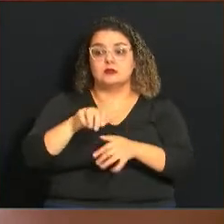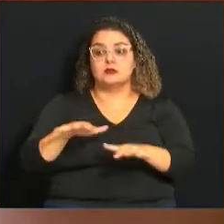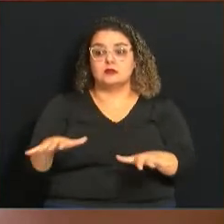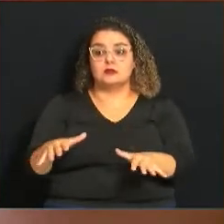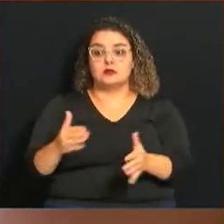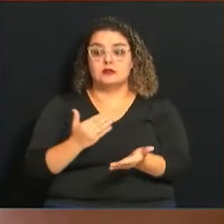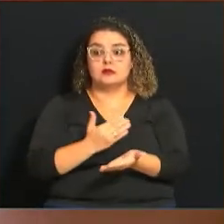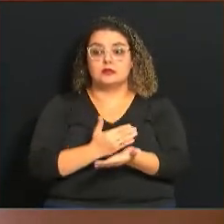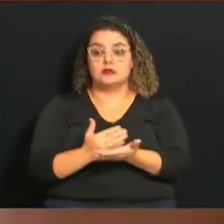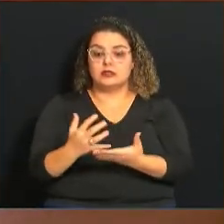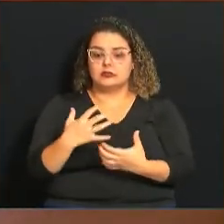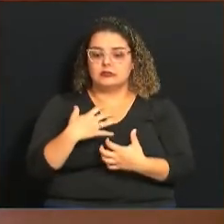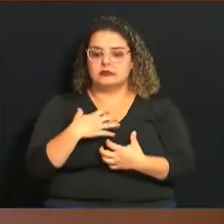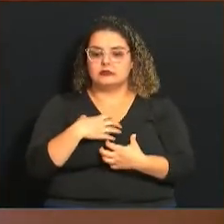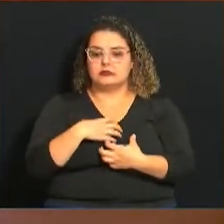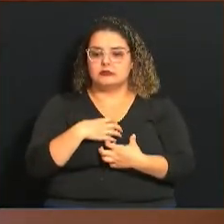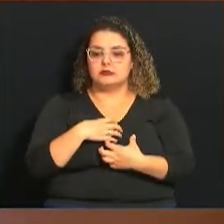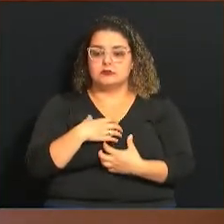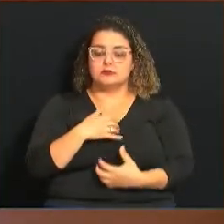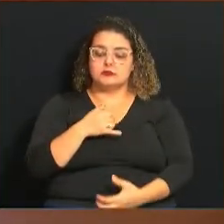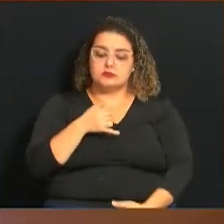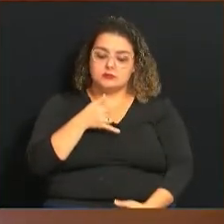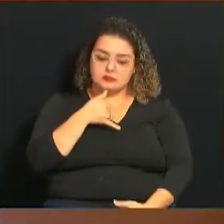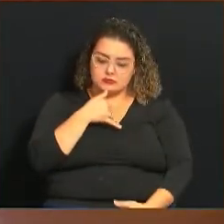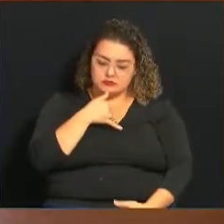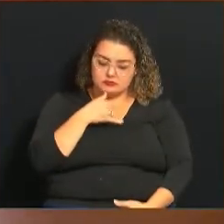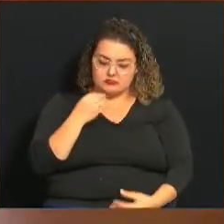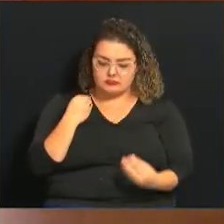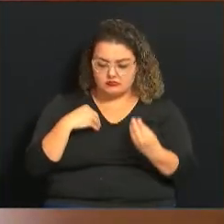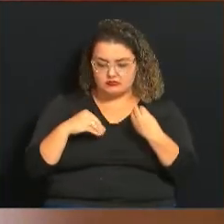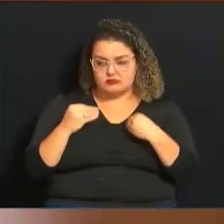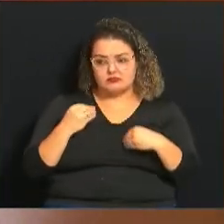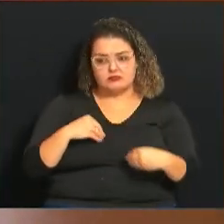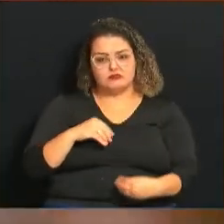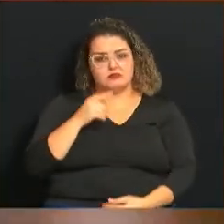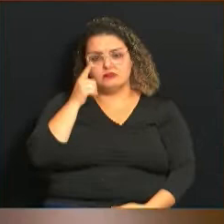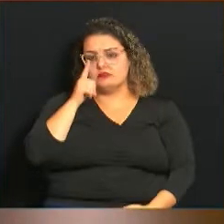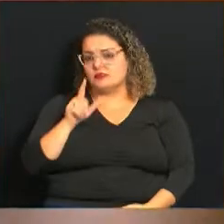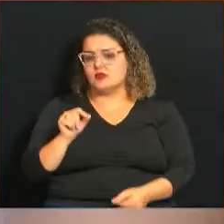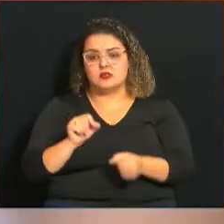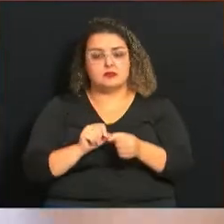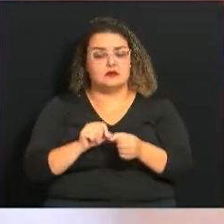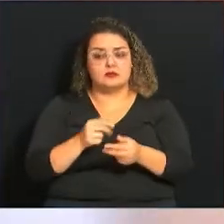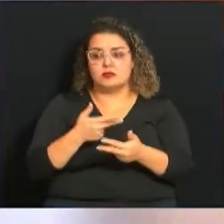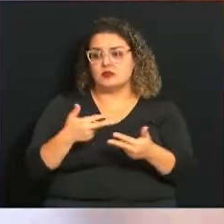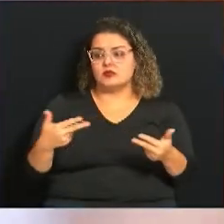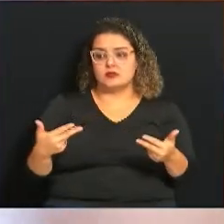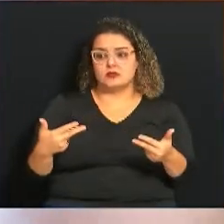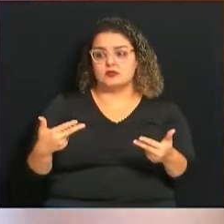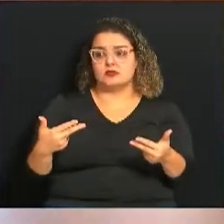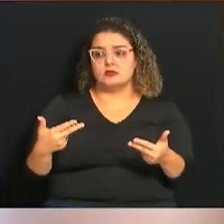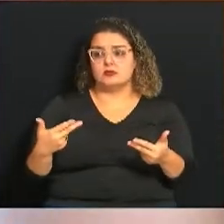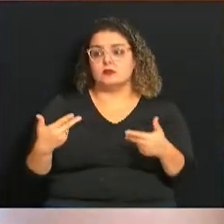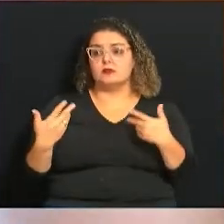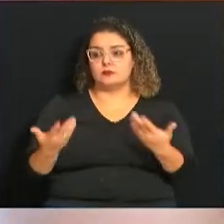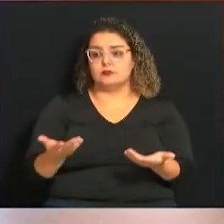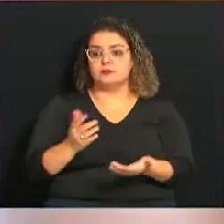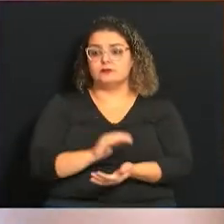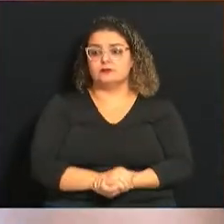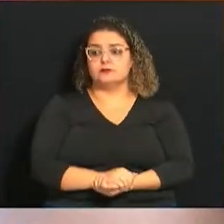a me sentir muito triste, deprimida, incapaz de fazer as minhas tarefas, essas coisas. Então, eu